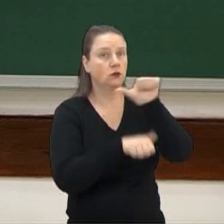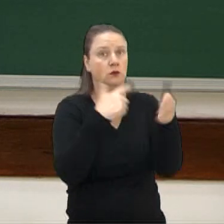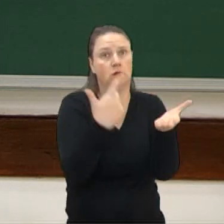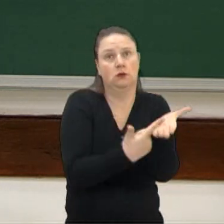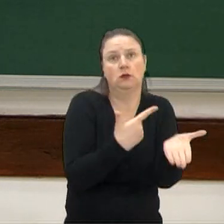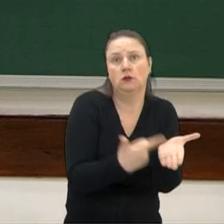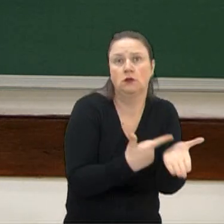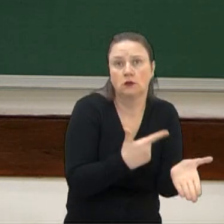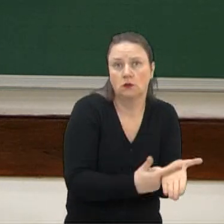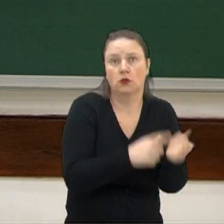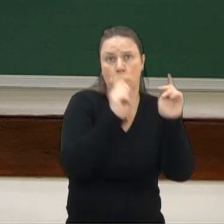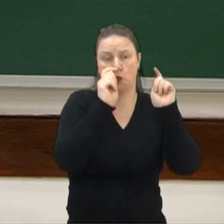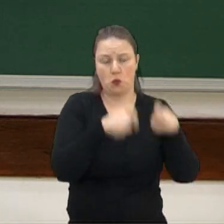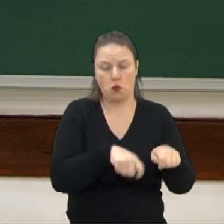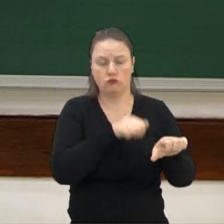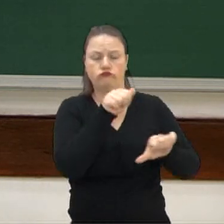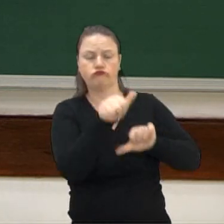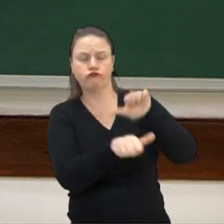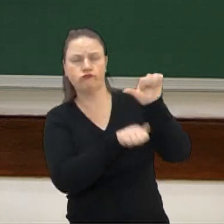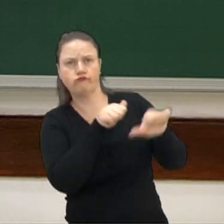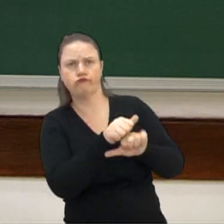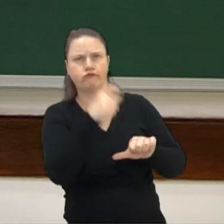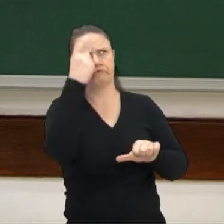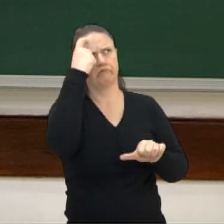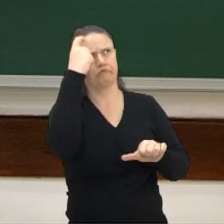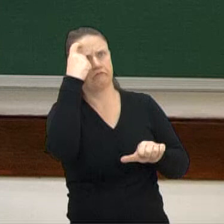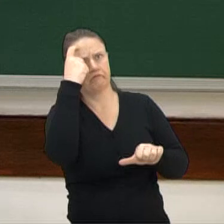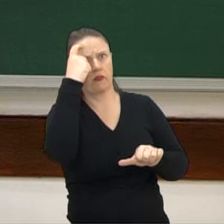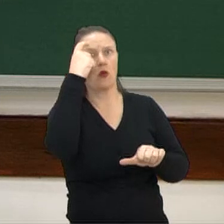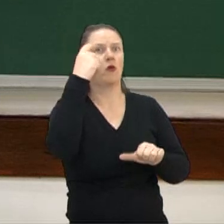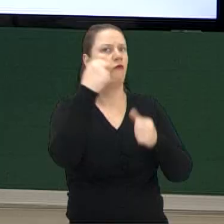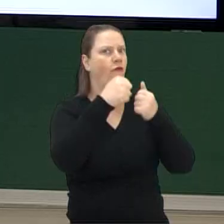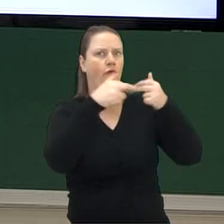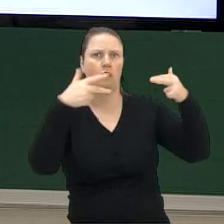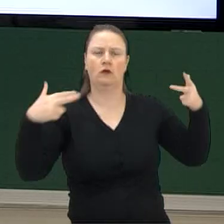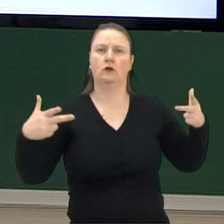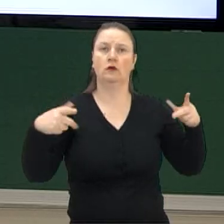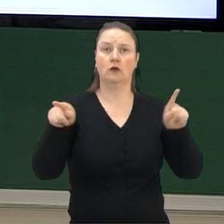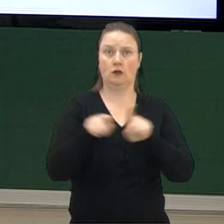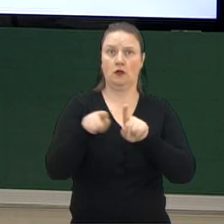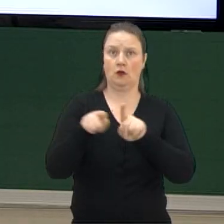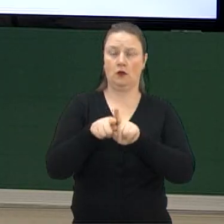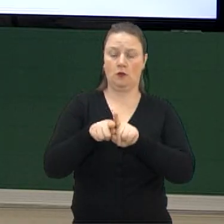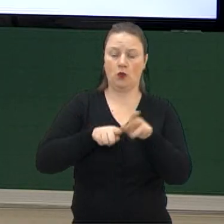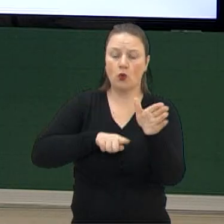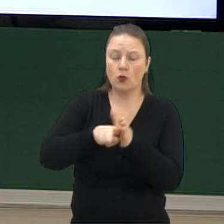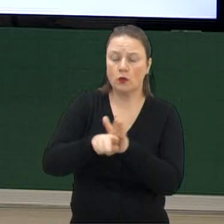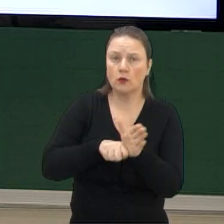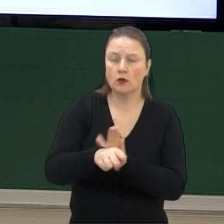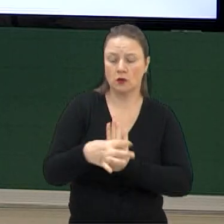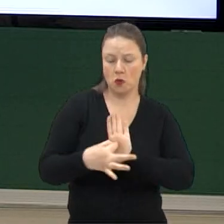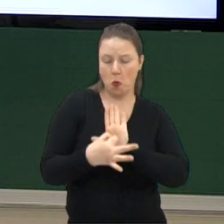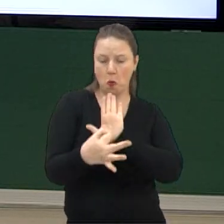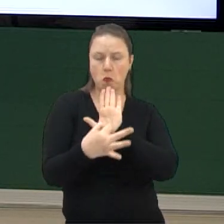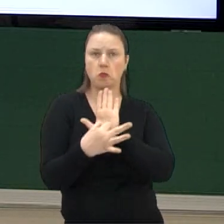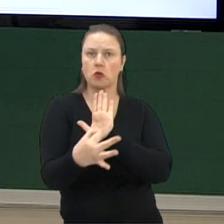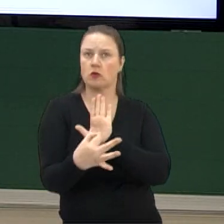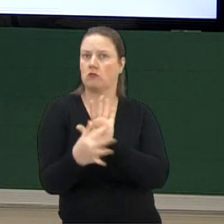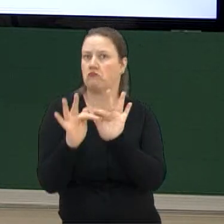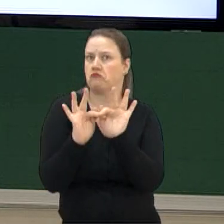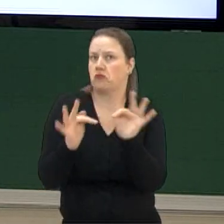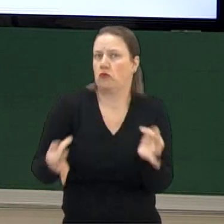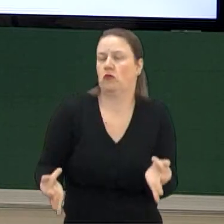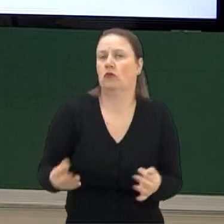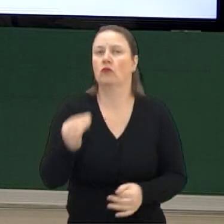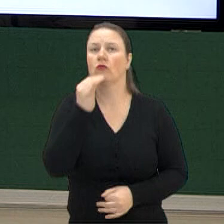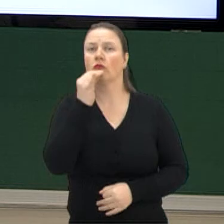elas vão mudar alguns pensamentos, e uma pesquisa de opinião simples. Eu tenho, por exemplo,